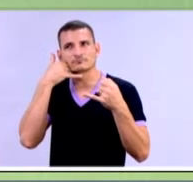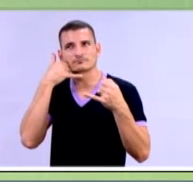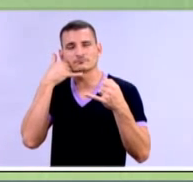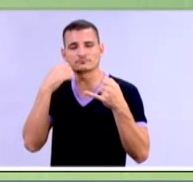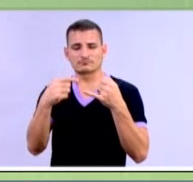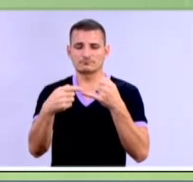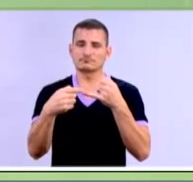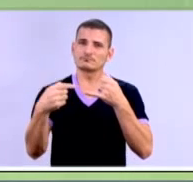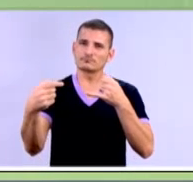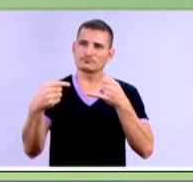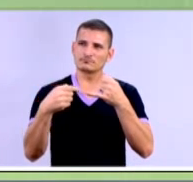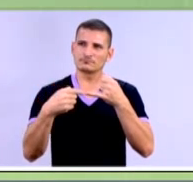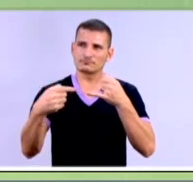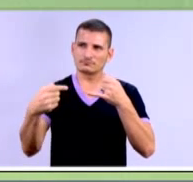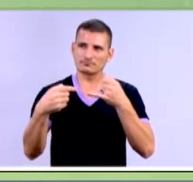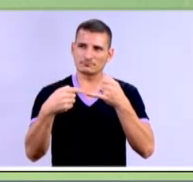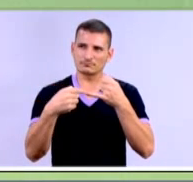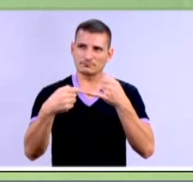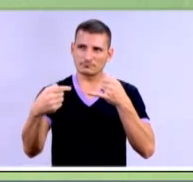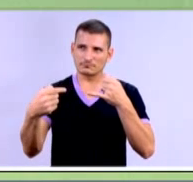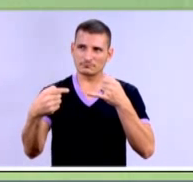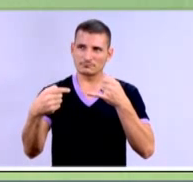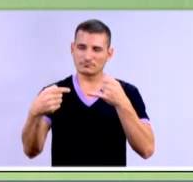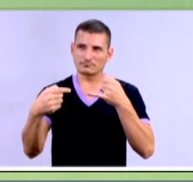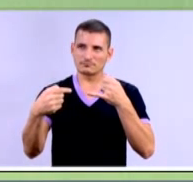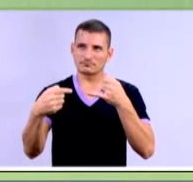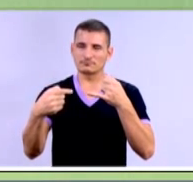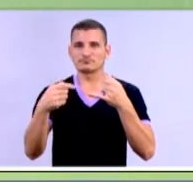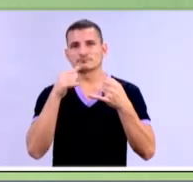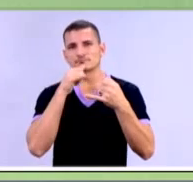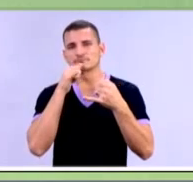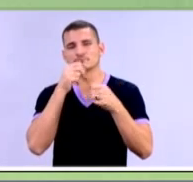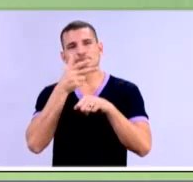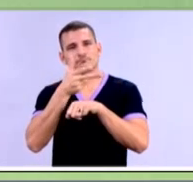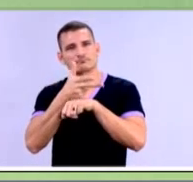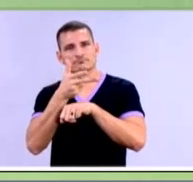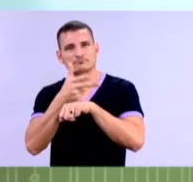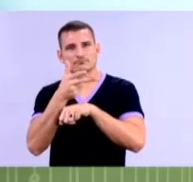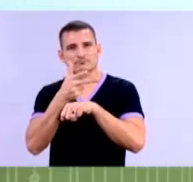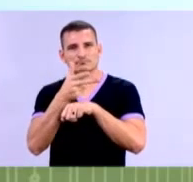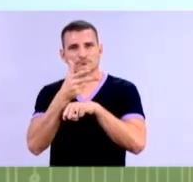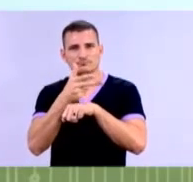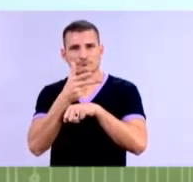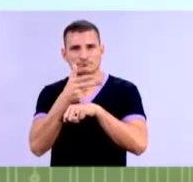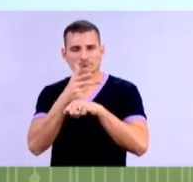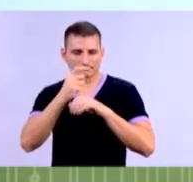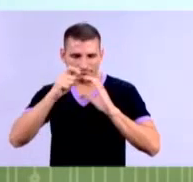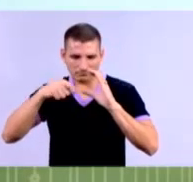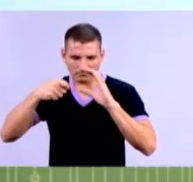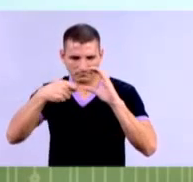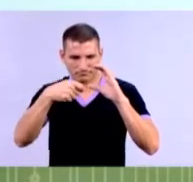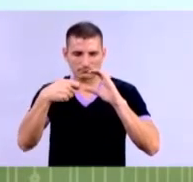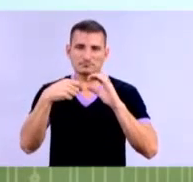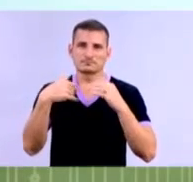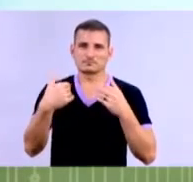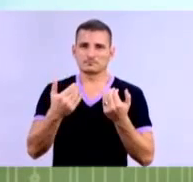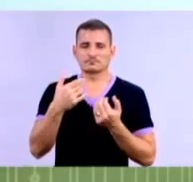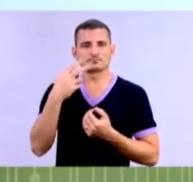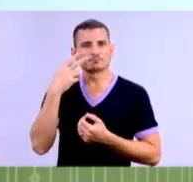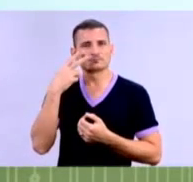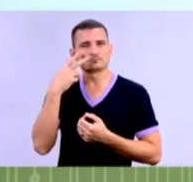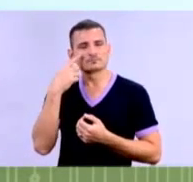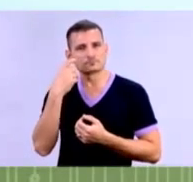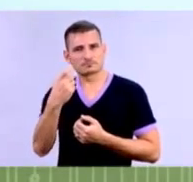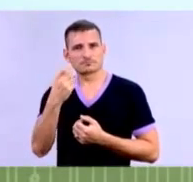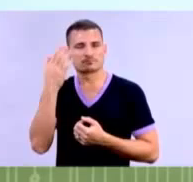este aqui para, por exemplo, uma câmera de monitoramento? Então é interessante a gente saber